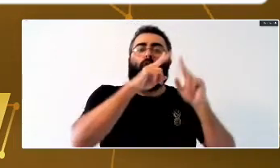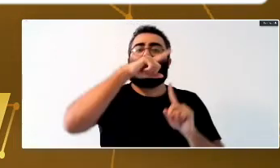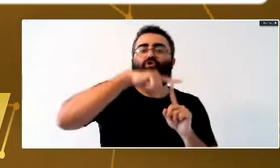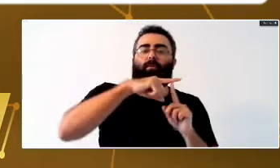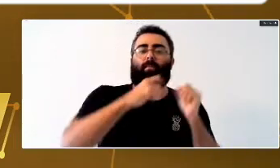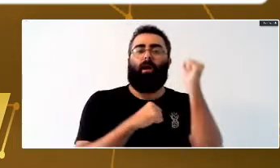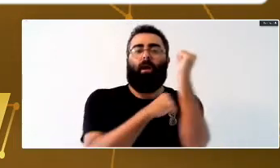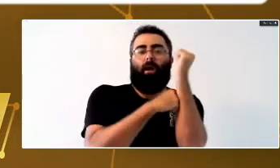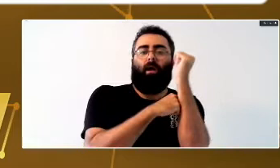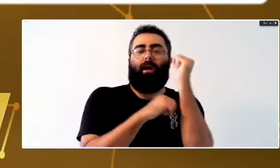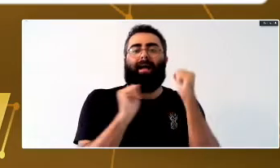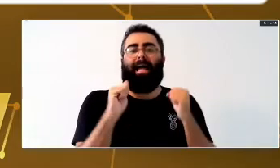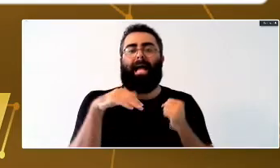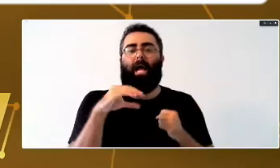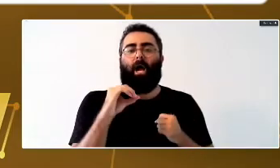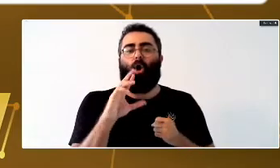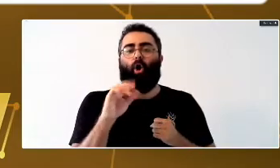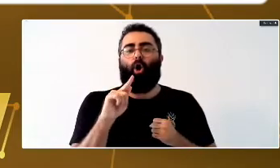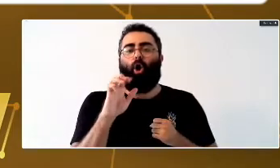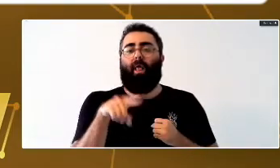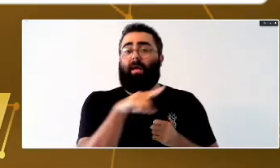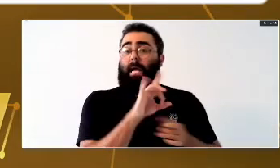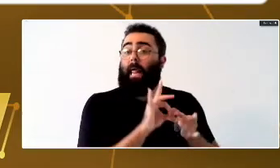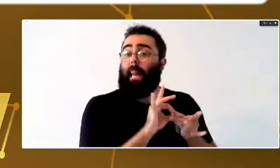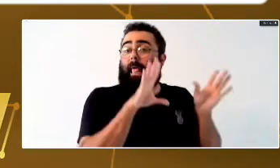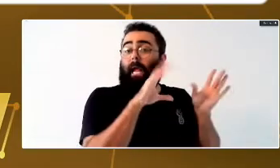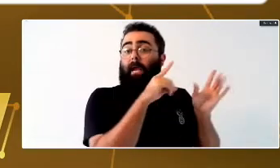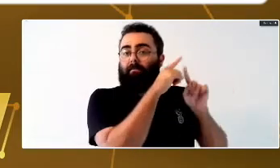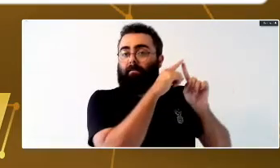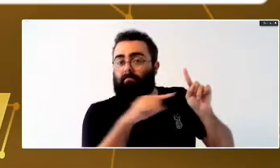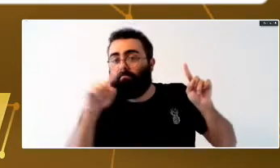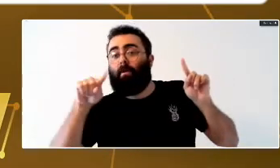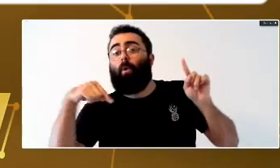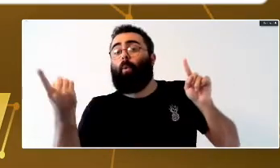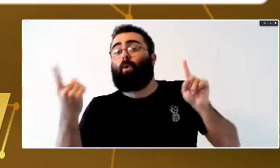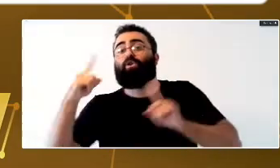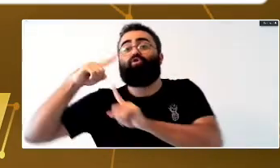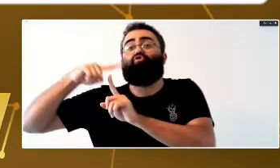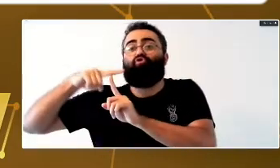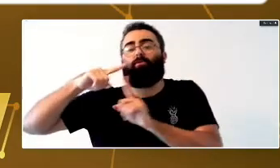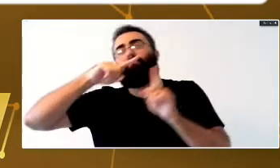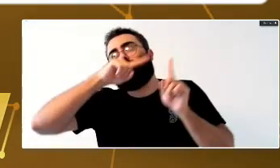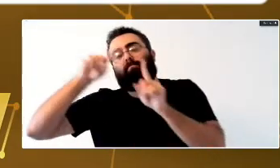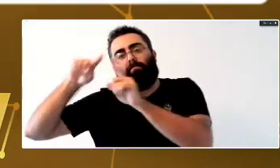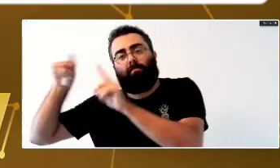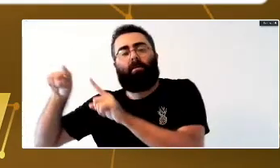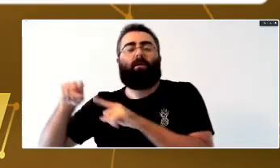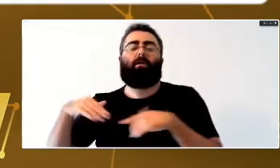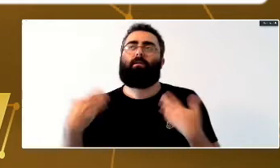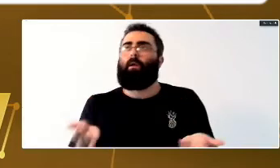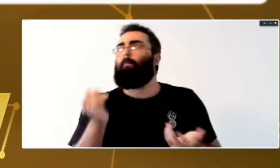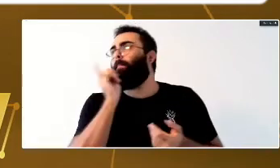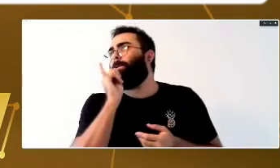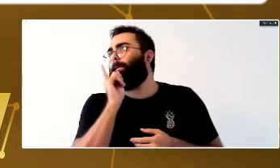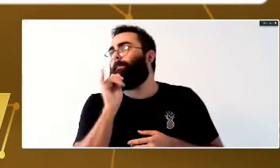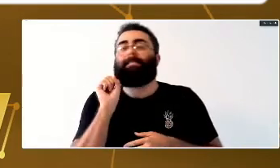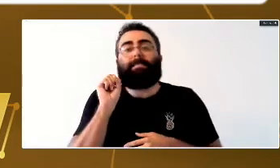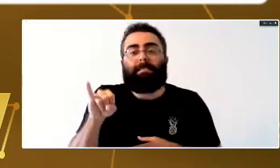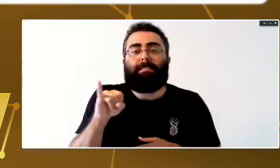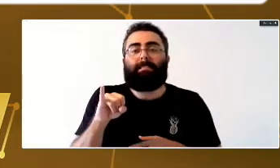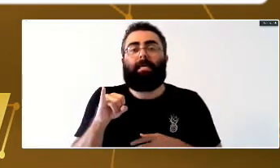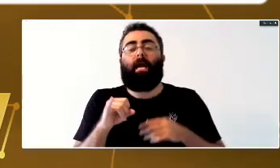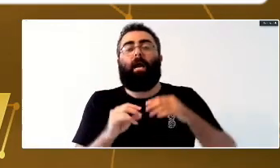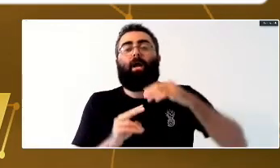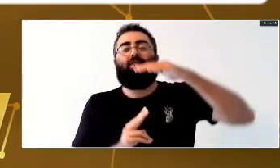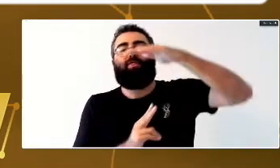Então, possivelmente, a gente vai começar a priorizar nossas ações, caso essas torres estejam localizadas em glebas que